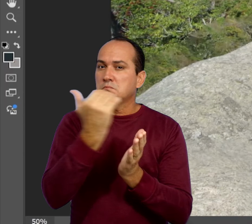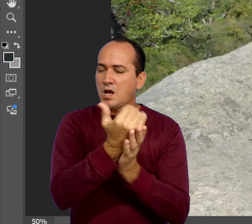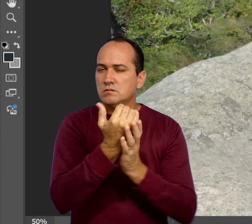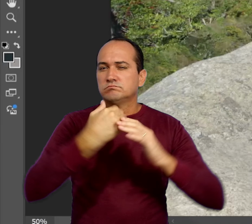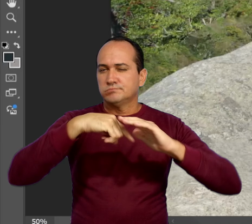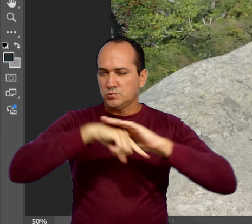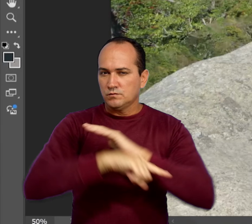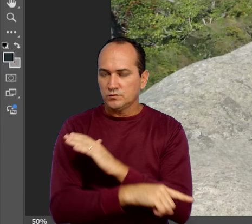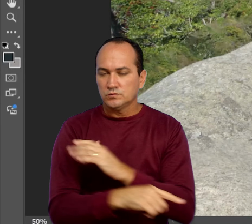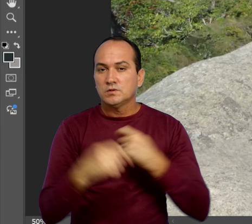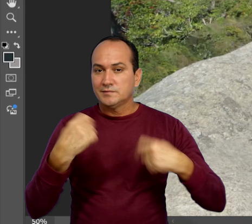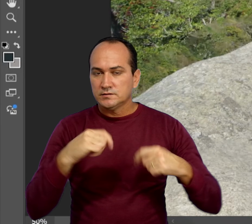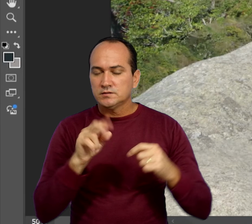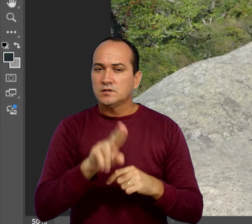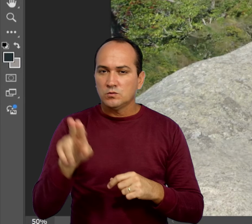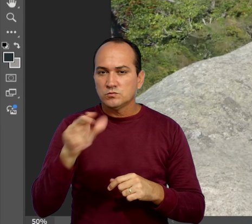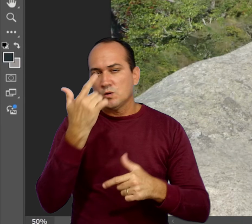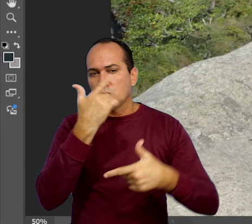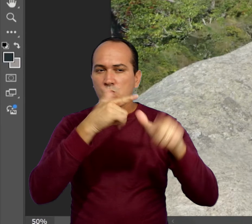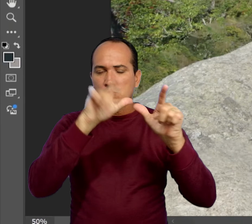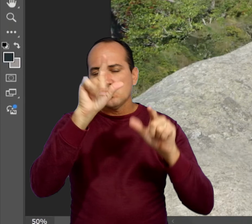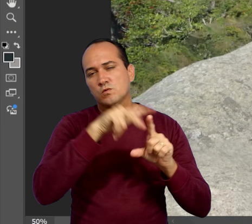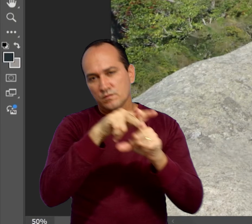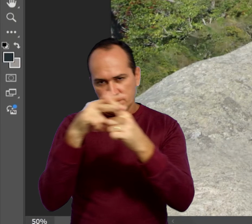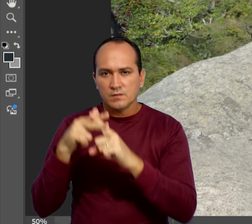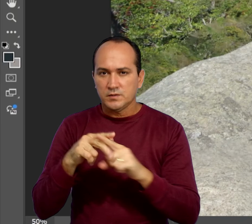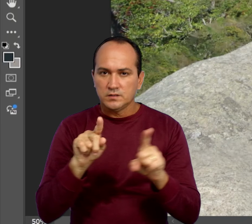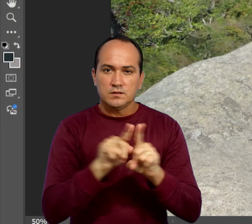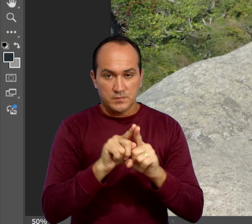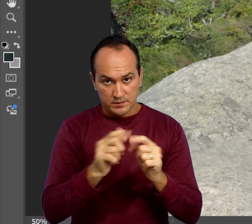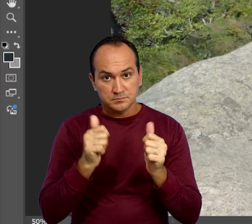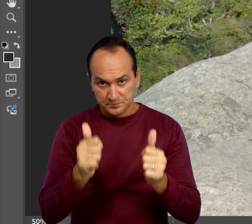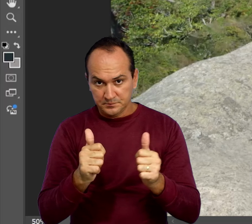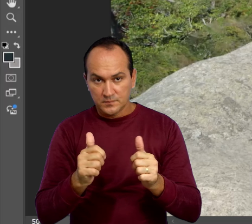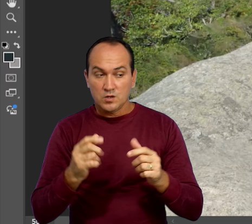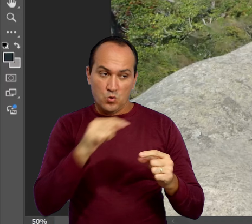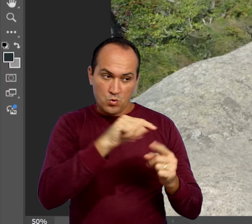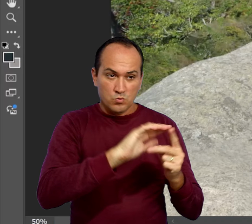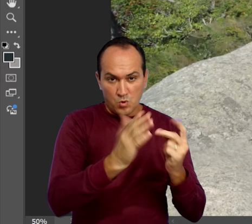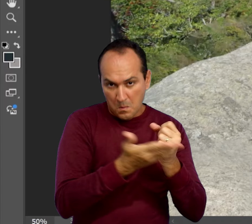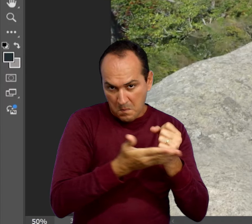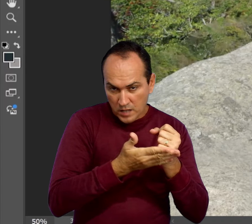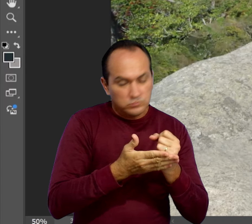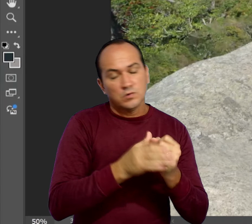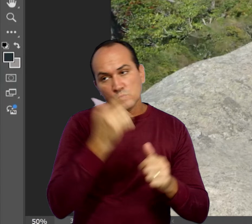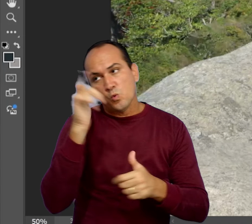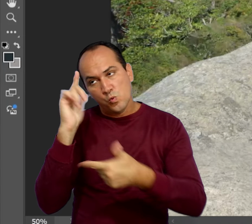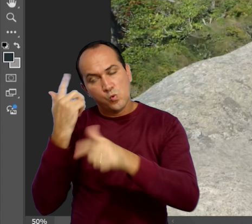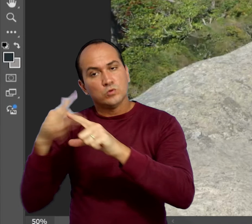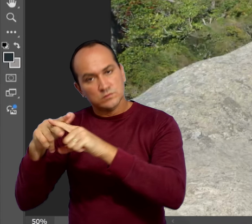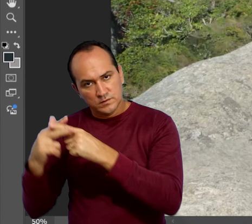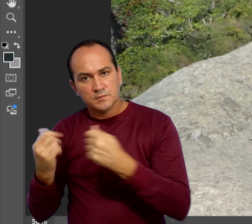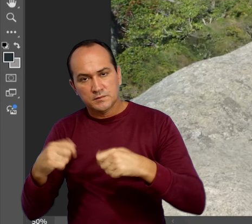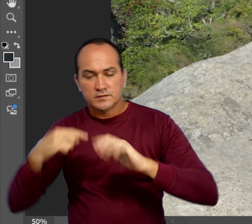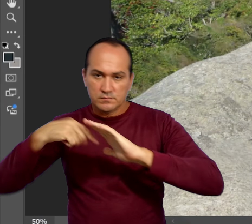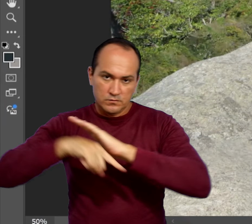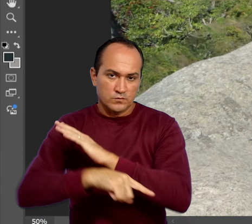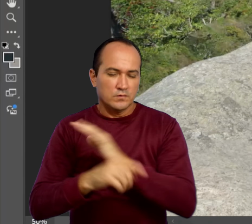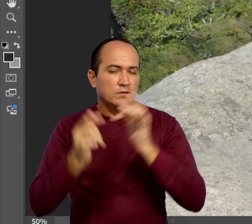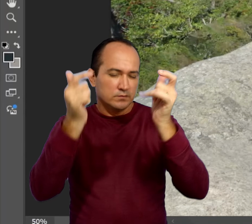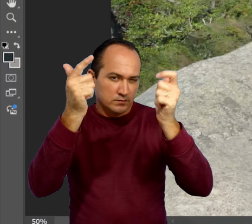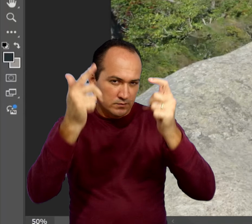técnicas um pouco mais sofisticadas e a gente vai precisar então usar outras ferramentas também, tá certo? Não apenas essas, mas também mais algumas